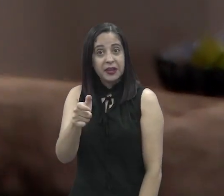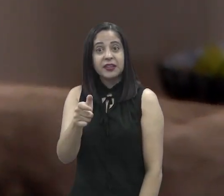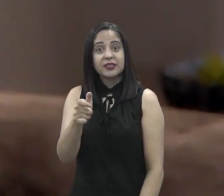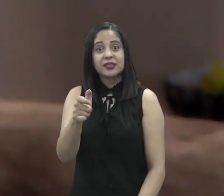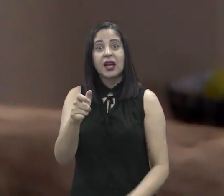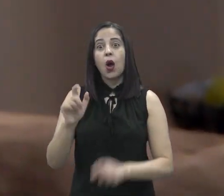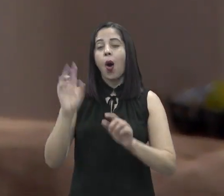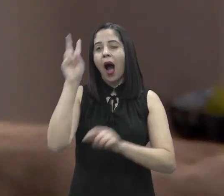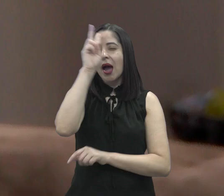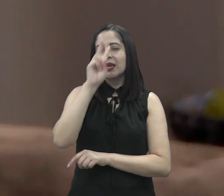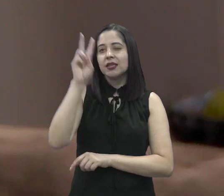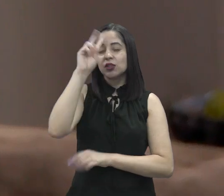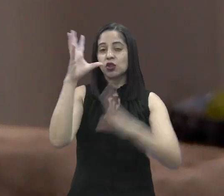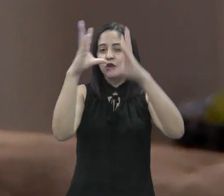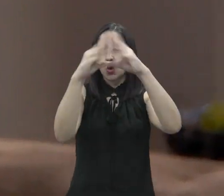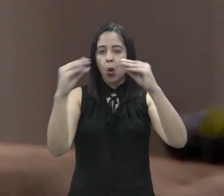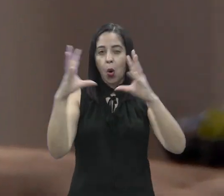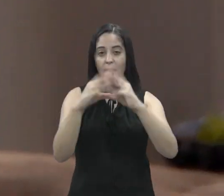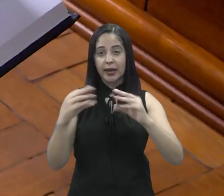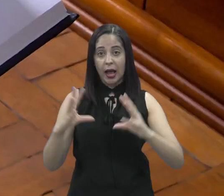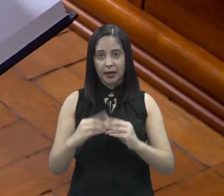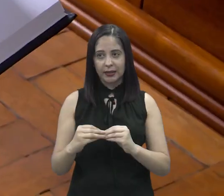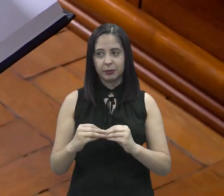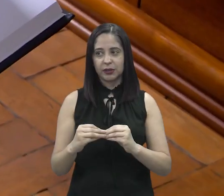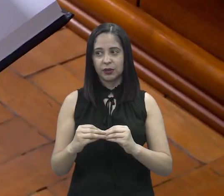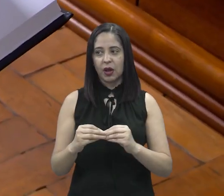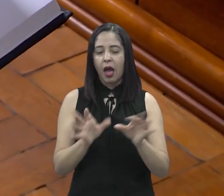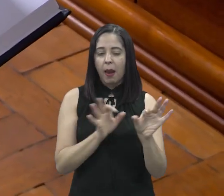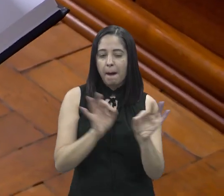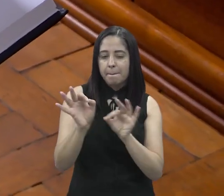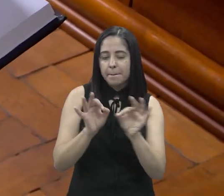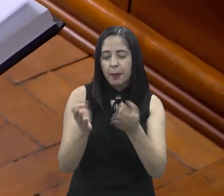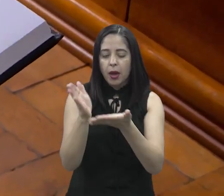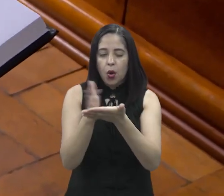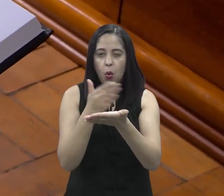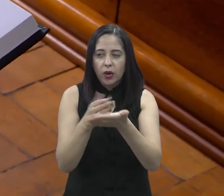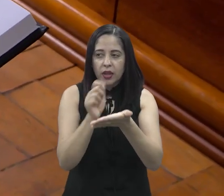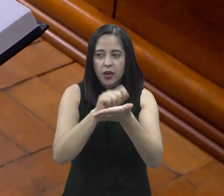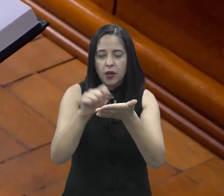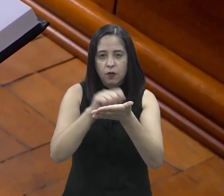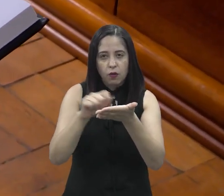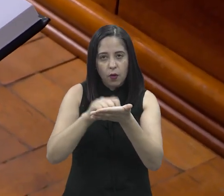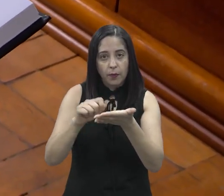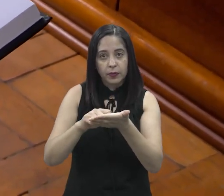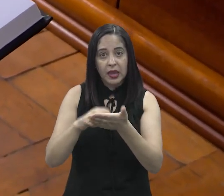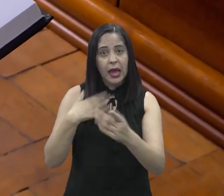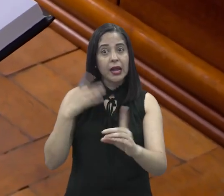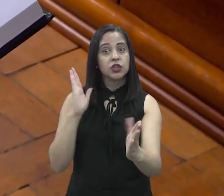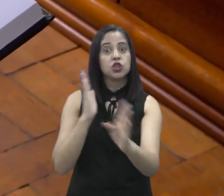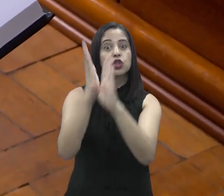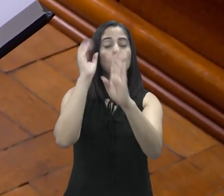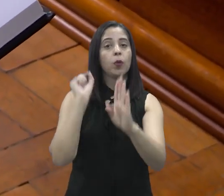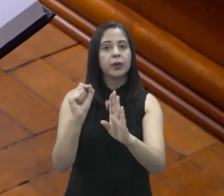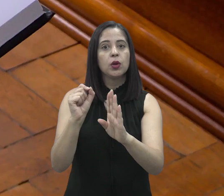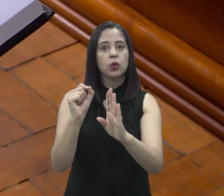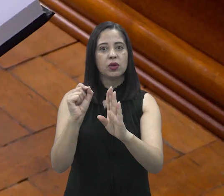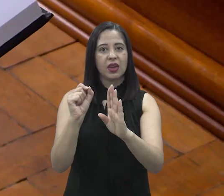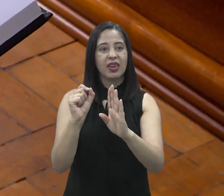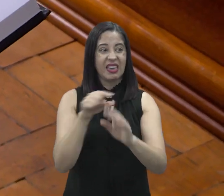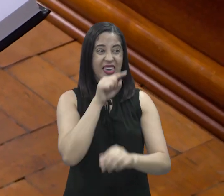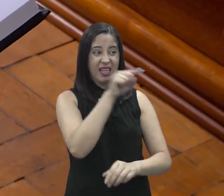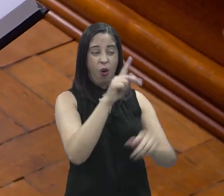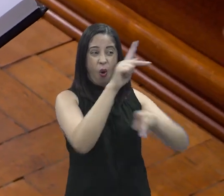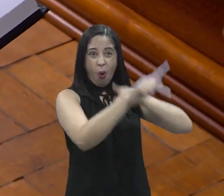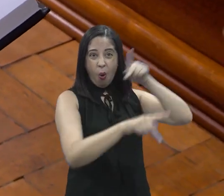um trabalho de graduação sobre o assunto. No estudo, descobriu que algumas questões sociais e econômicas levaram